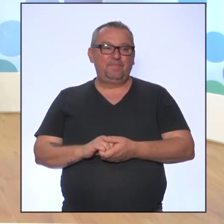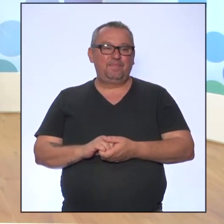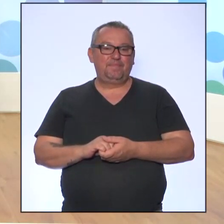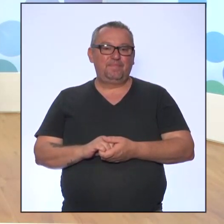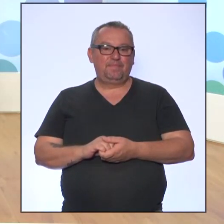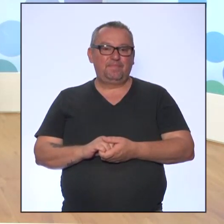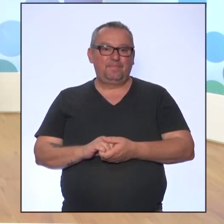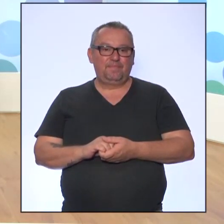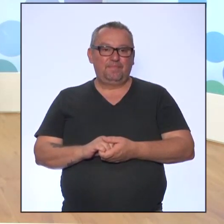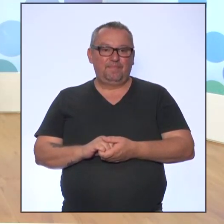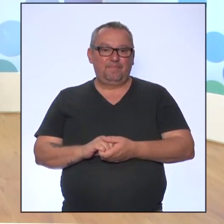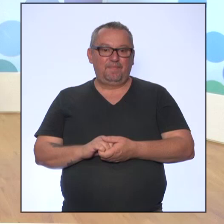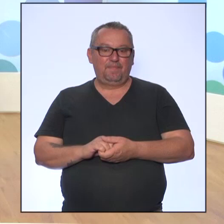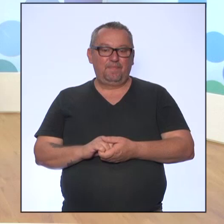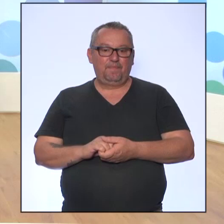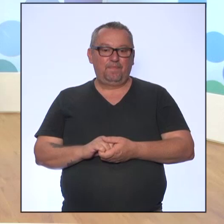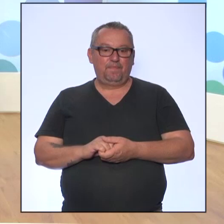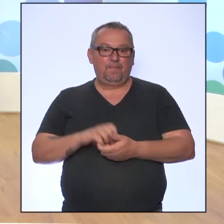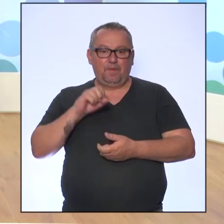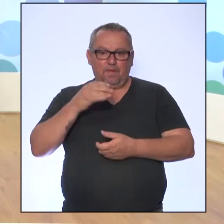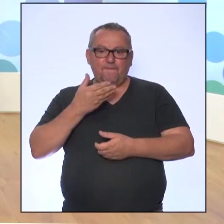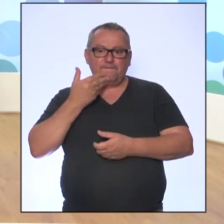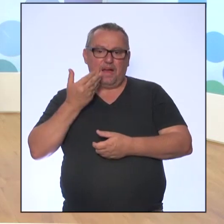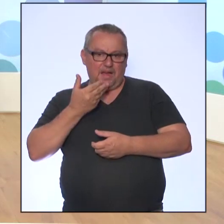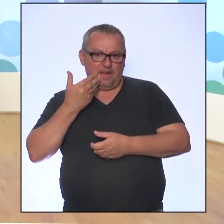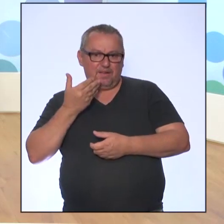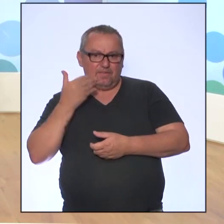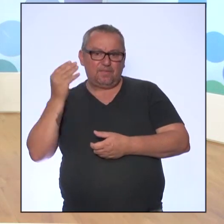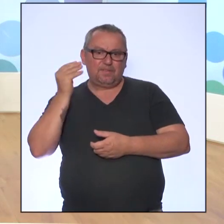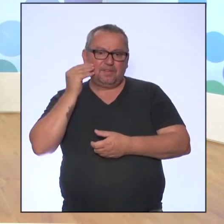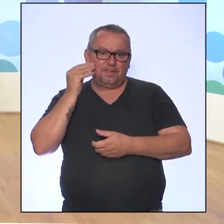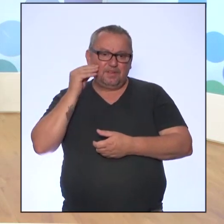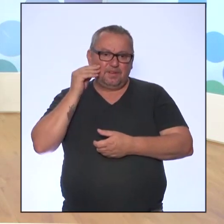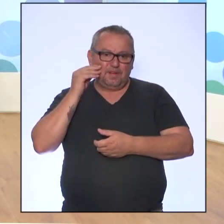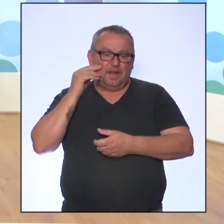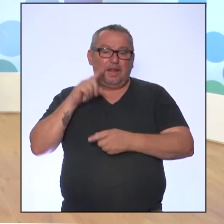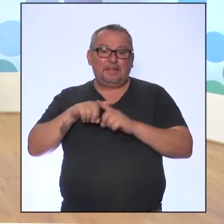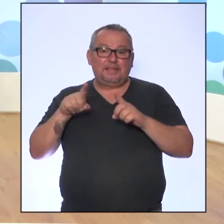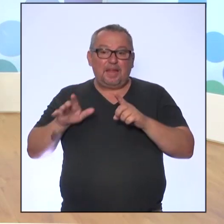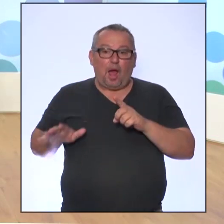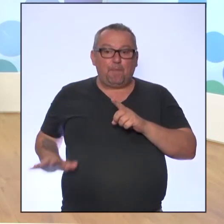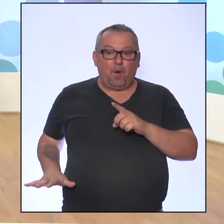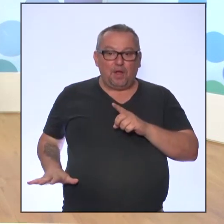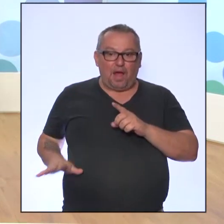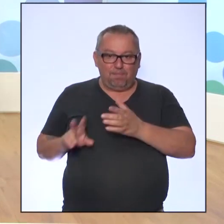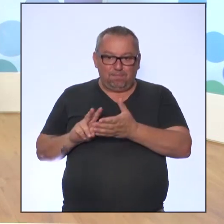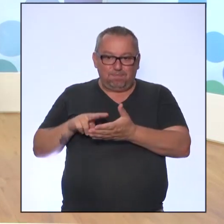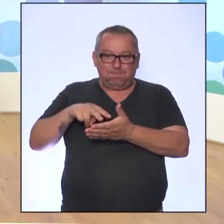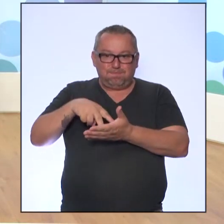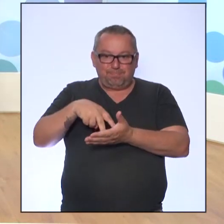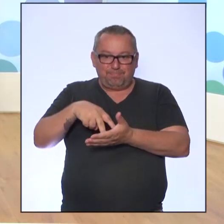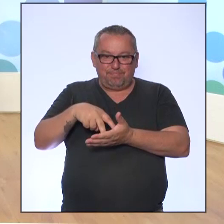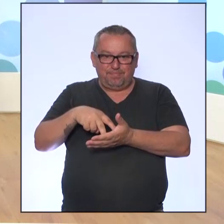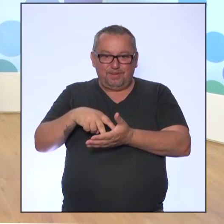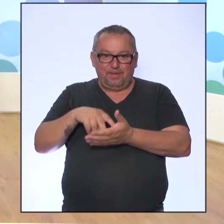Se tá fácil, tenta levantar sem apoiar a mão, tá? O Fernando ele tá apoiando a